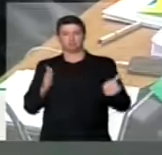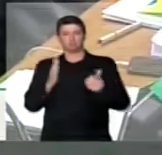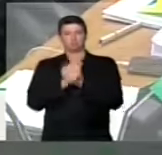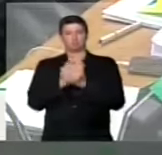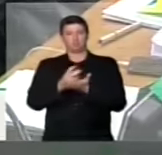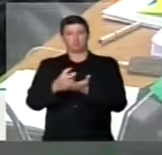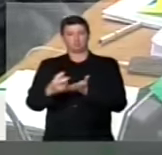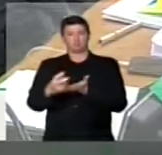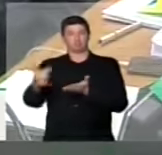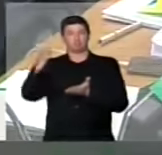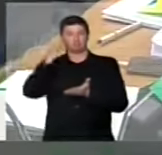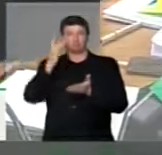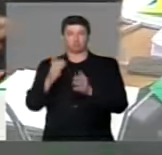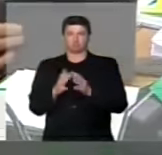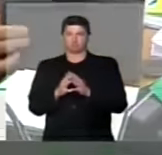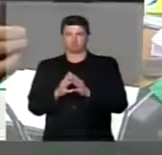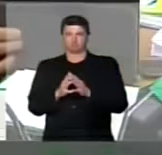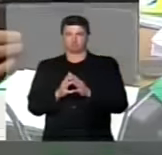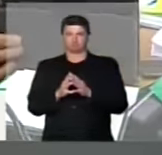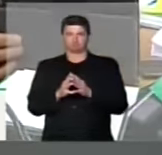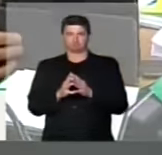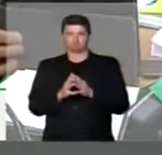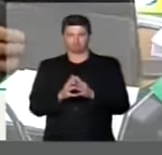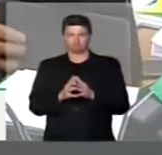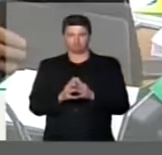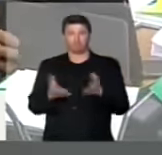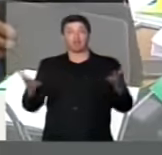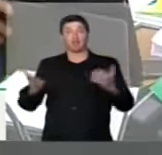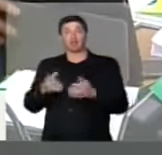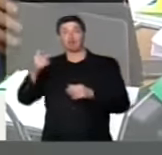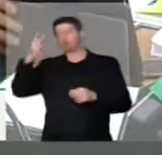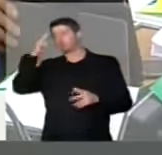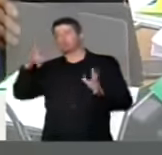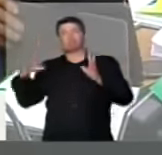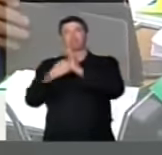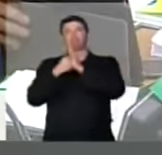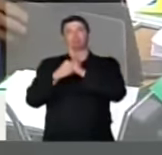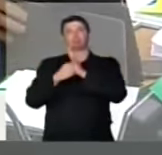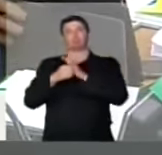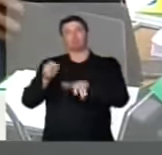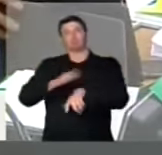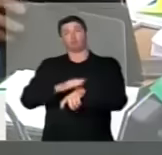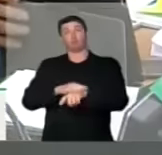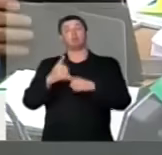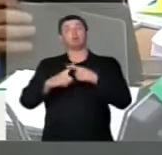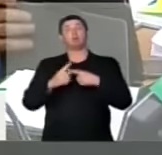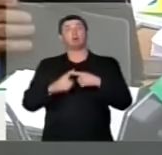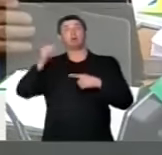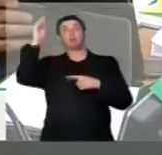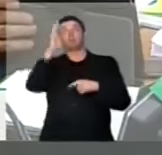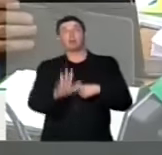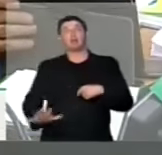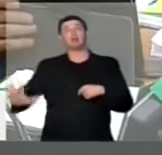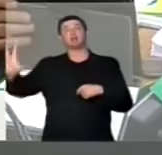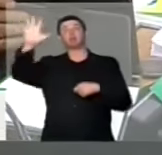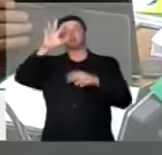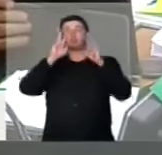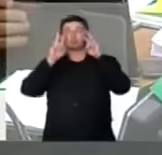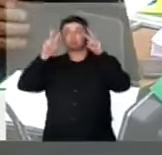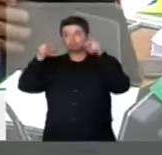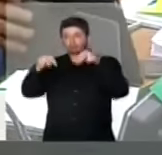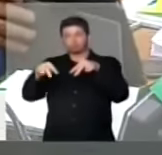da presidente Dilma Rousseff. Um momento histórico em que os olhos de todo o país